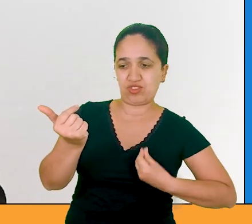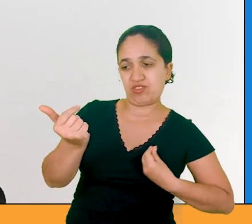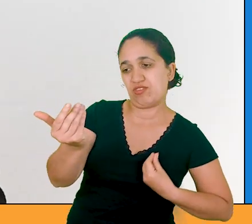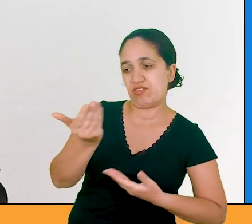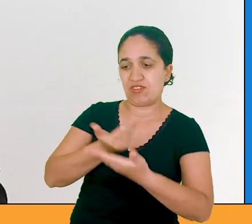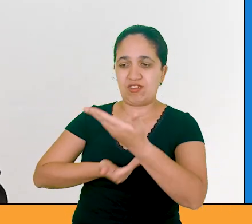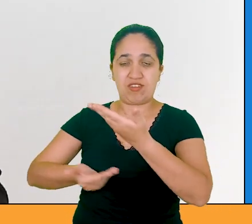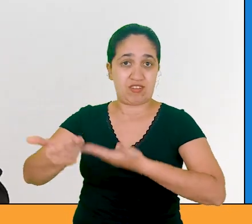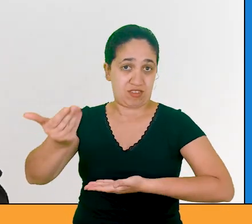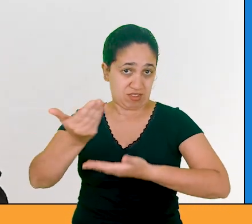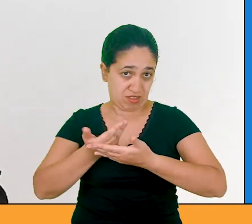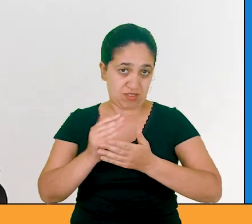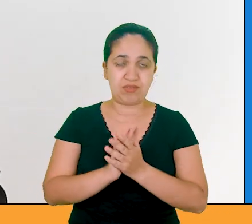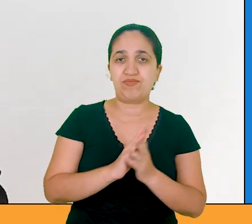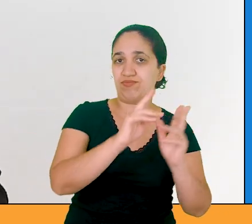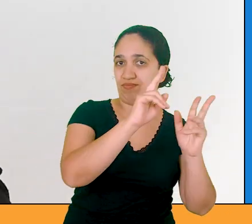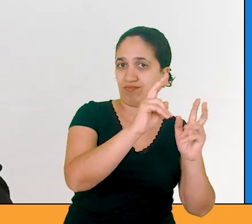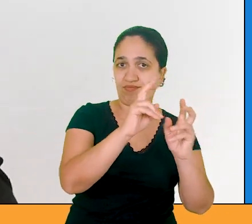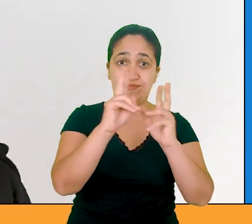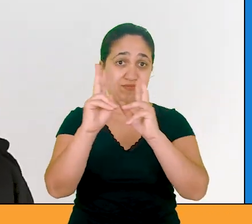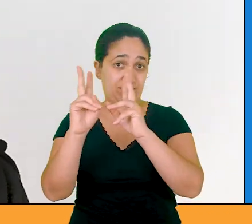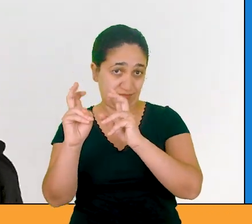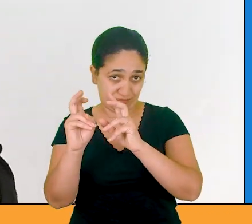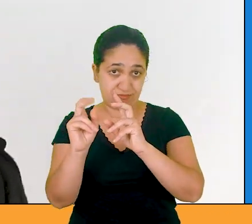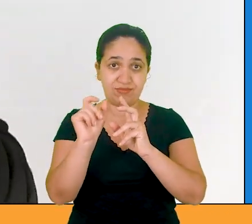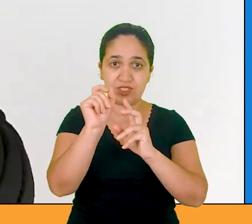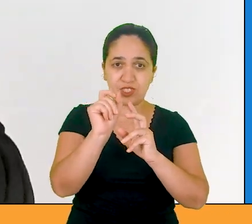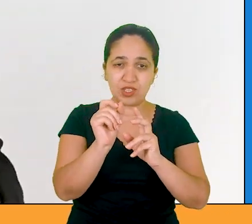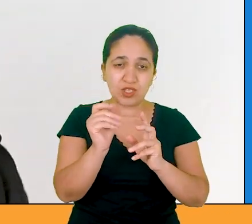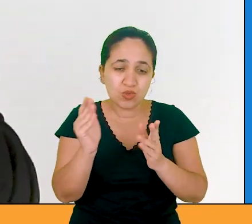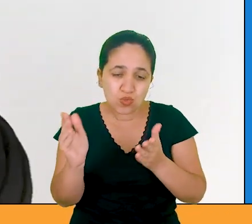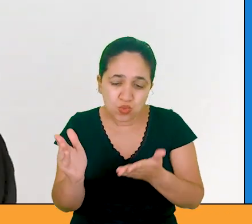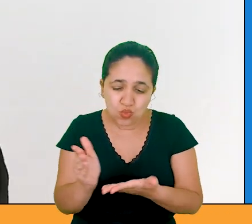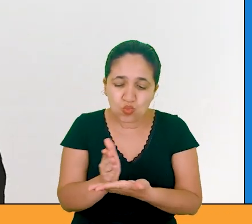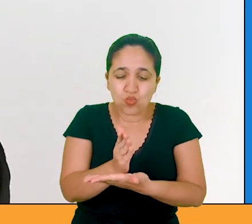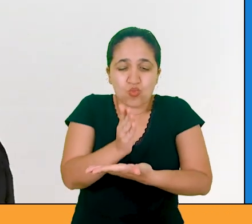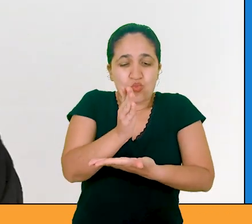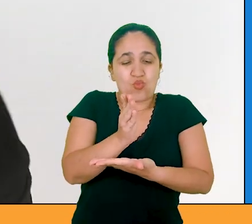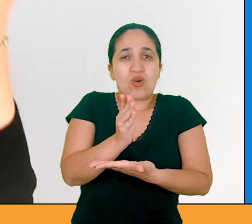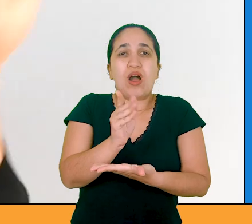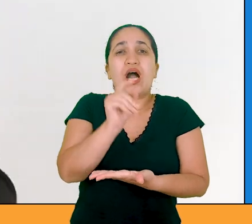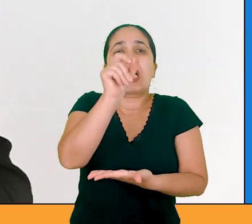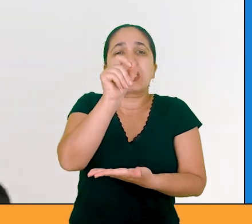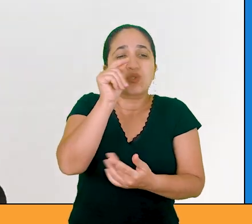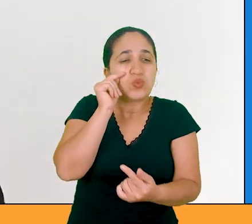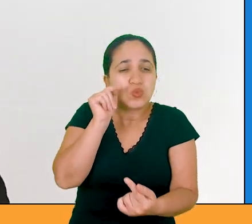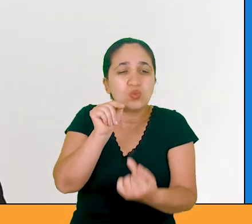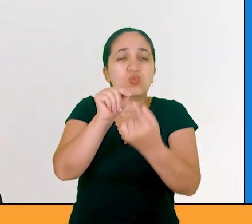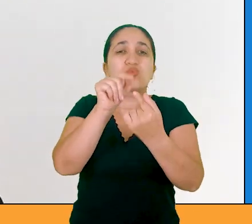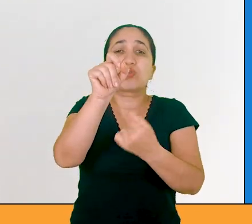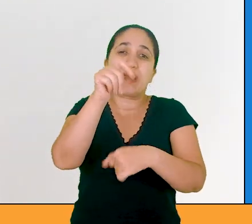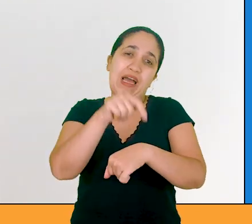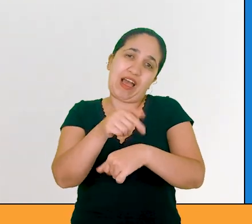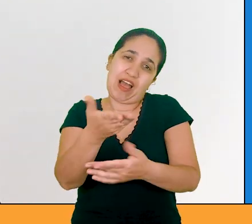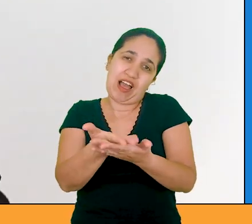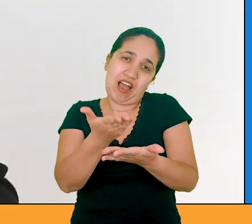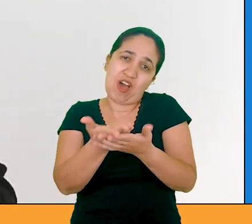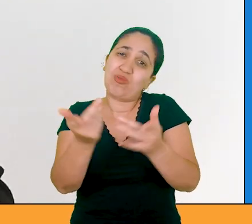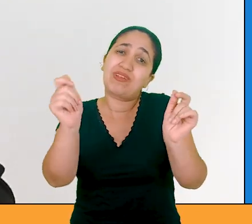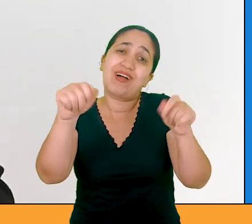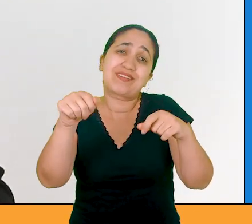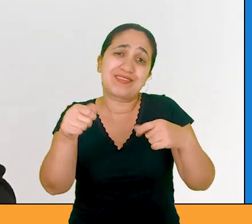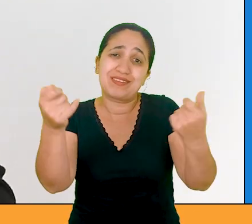eu vou trazer dois assuntos e um recorte bem aquilo que cabe no tempo dessa